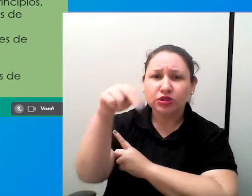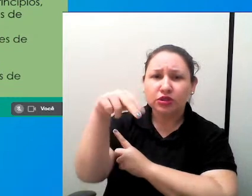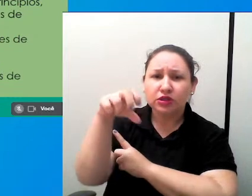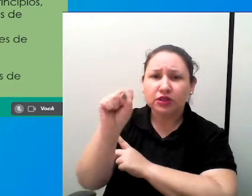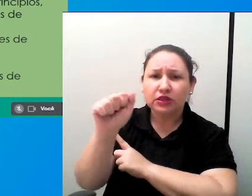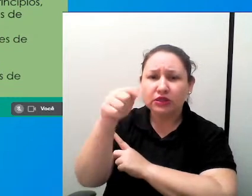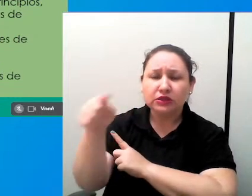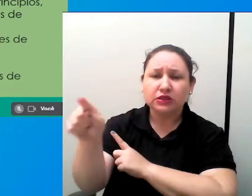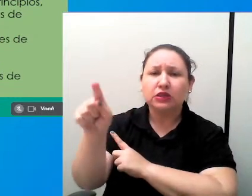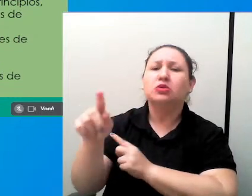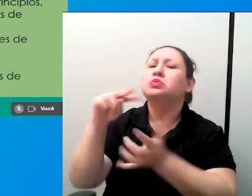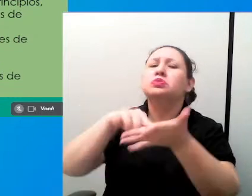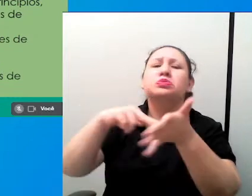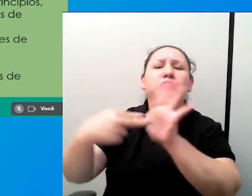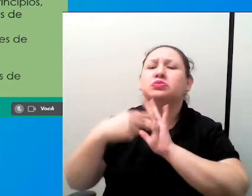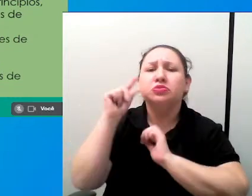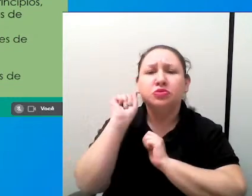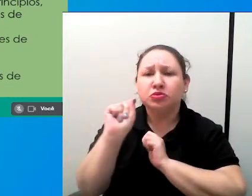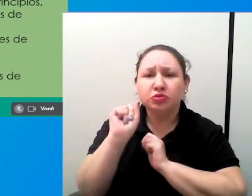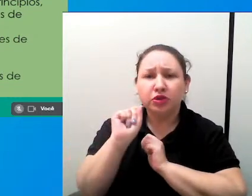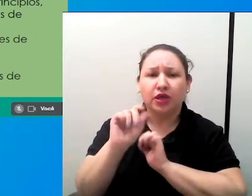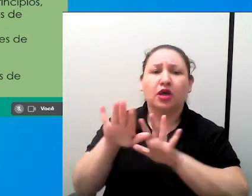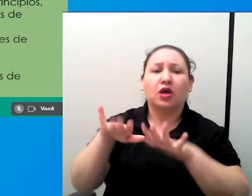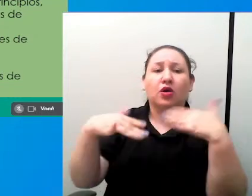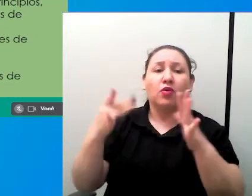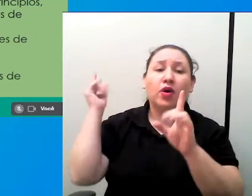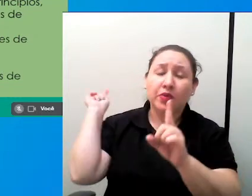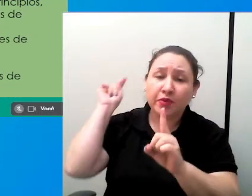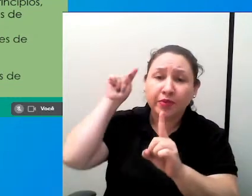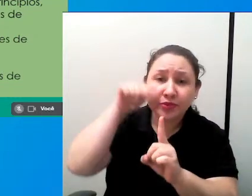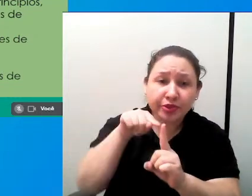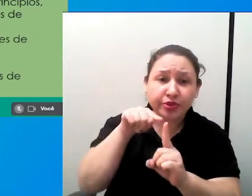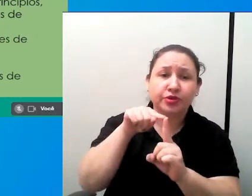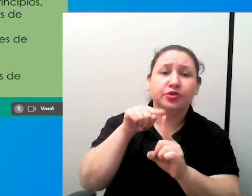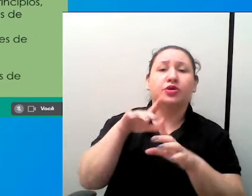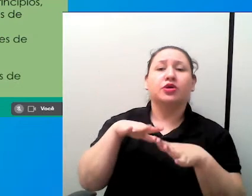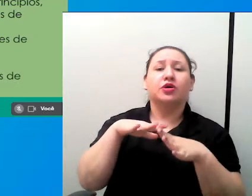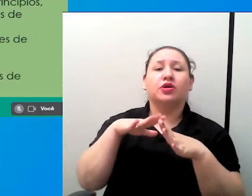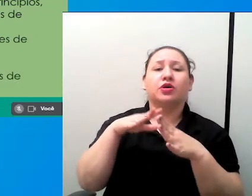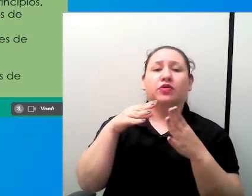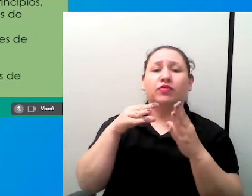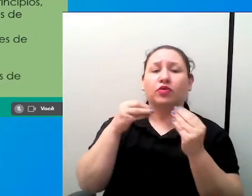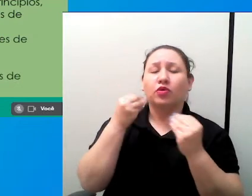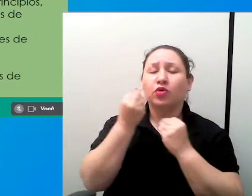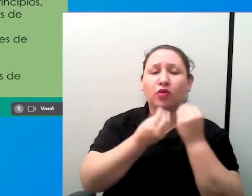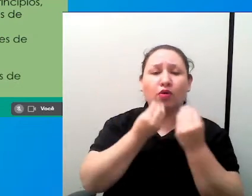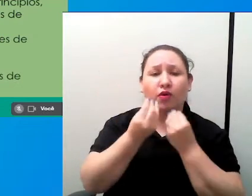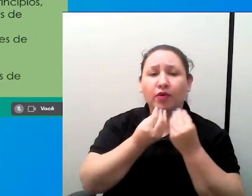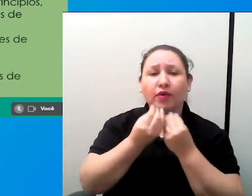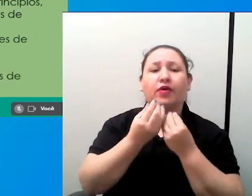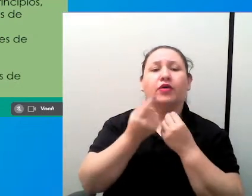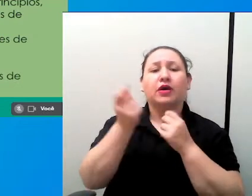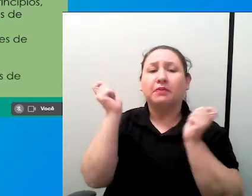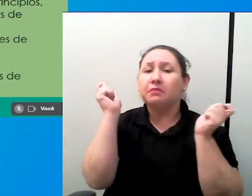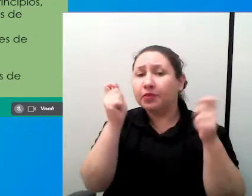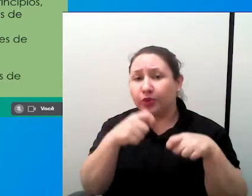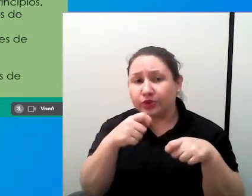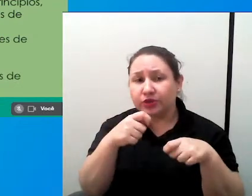os objetivos da extensão, quais são as diretrizes e quais as linhas de extensão em que podem